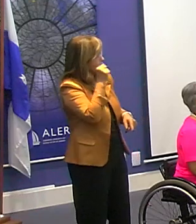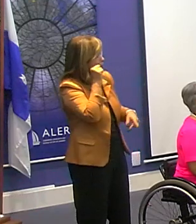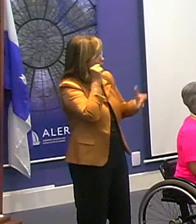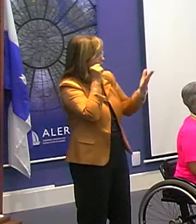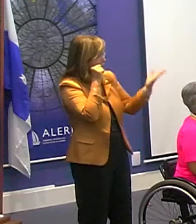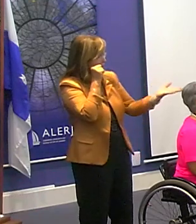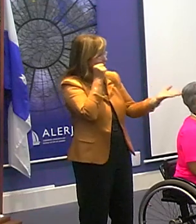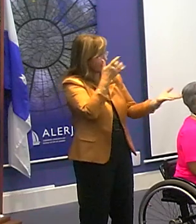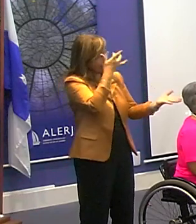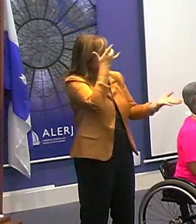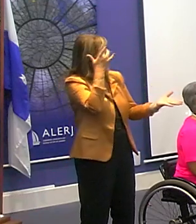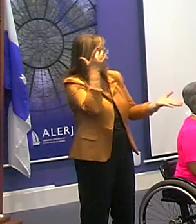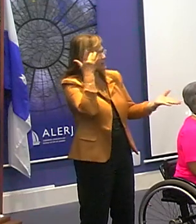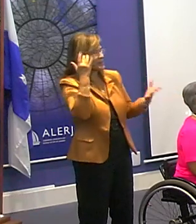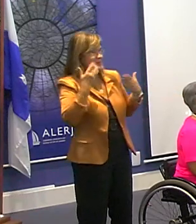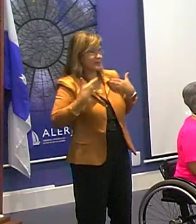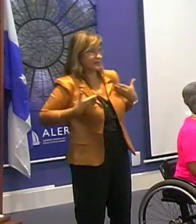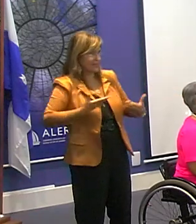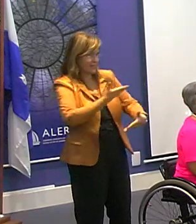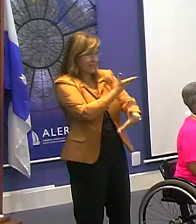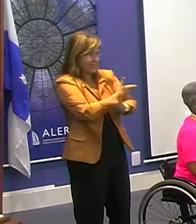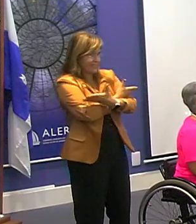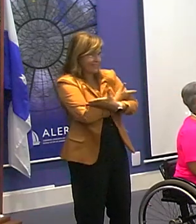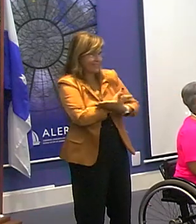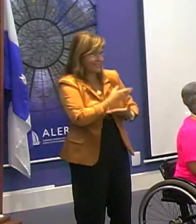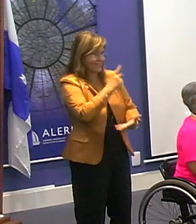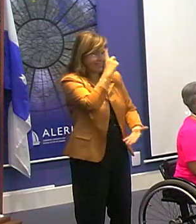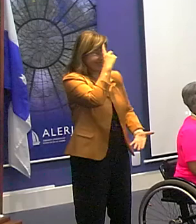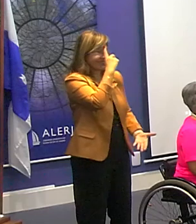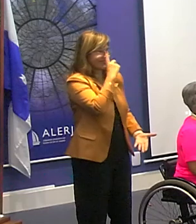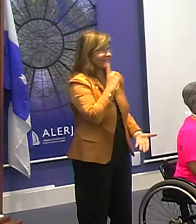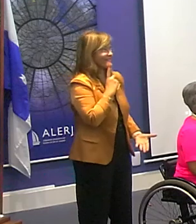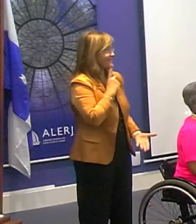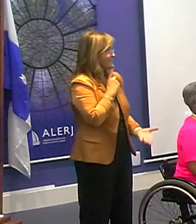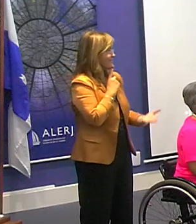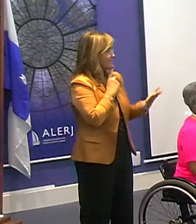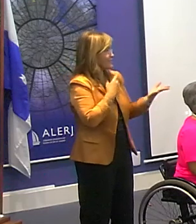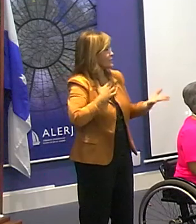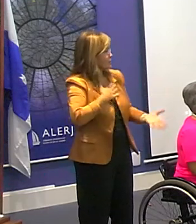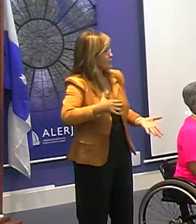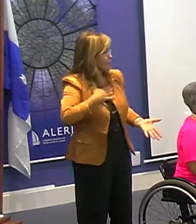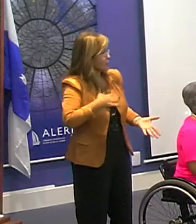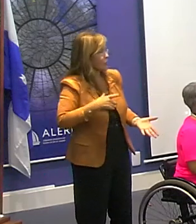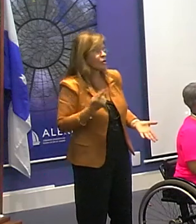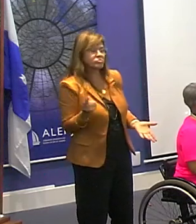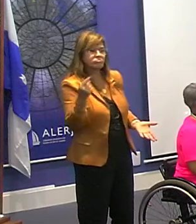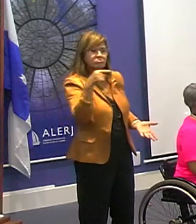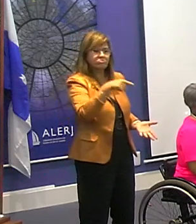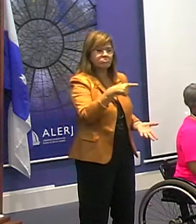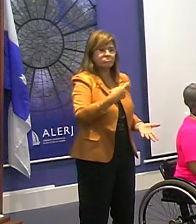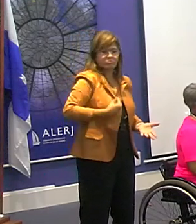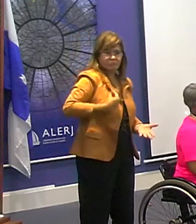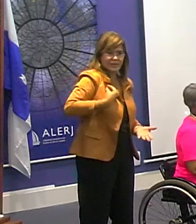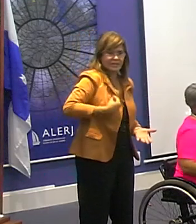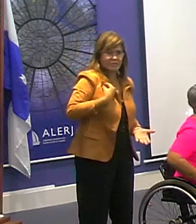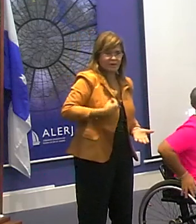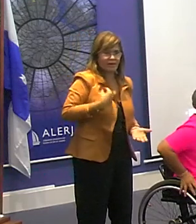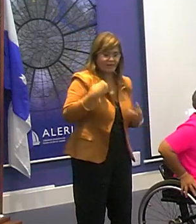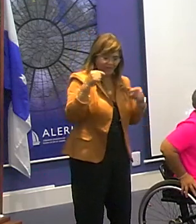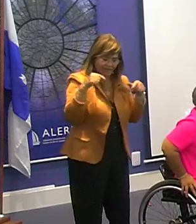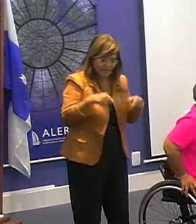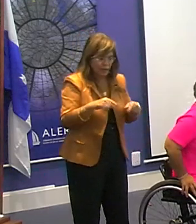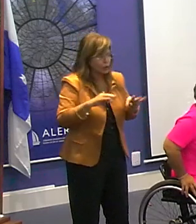amarelinhos e gosto de que eles participem de todos os